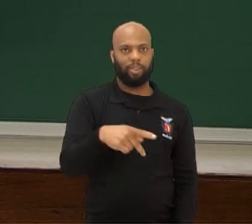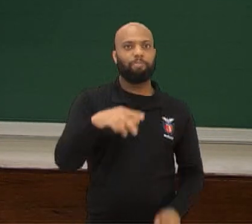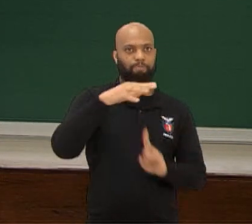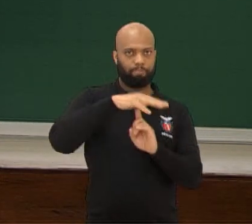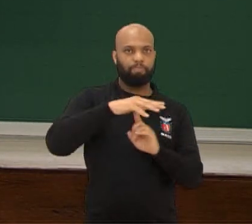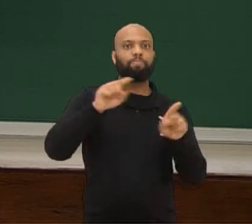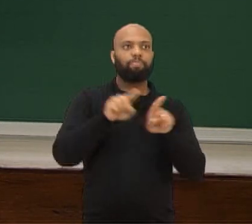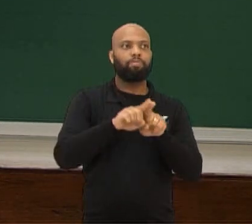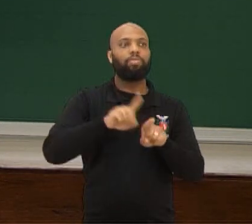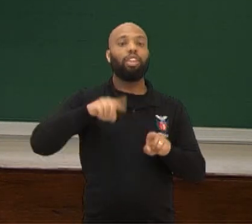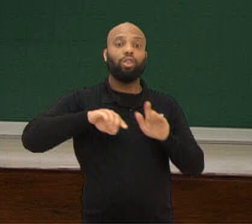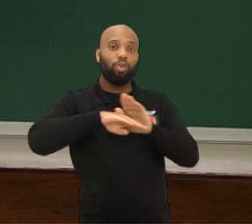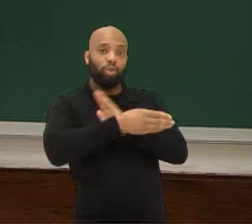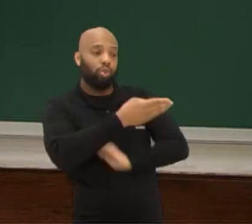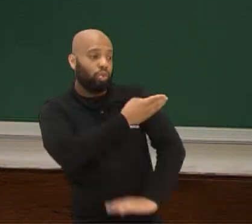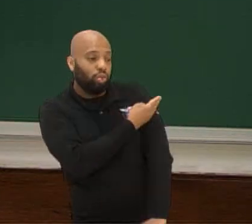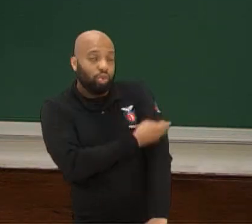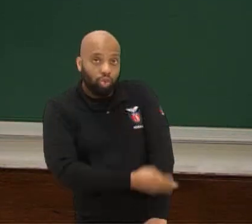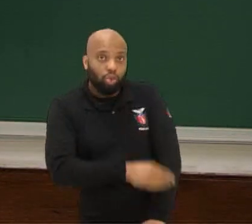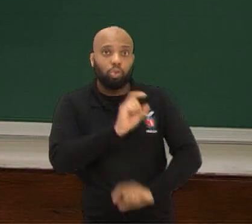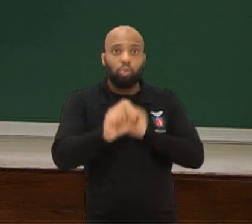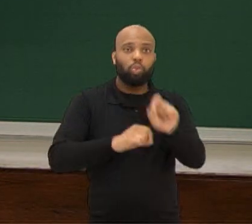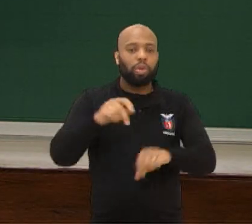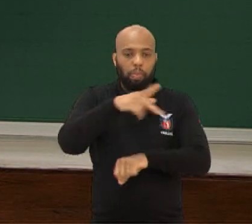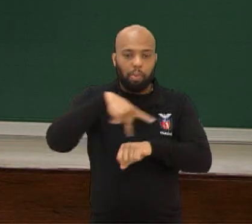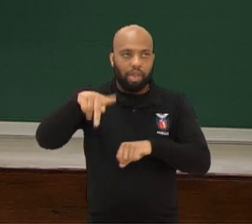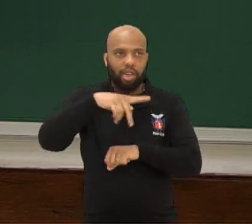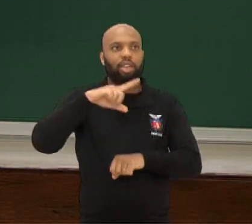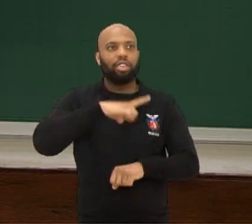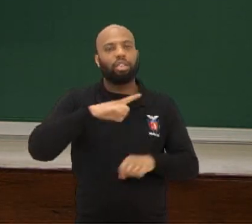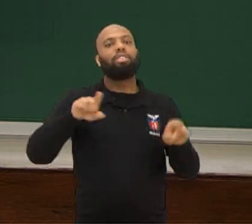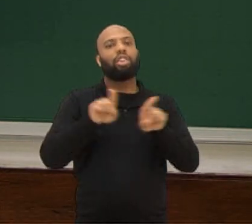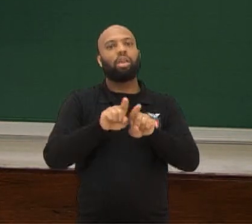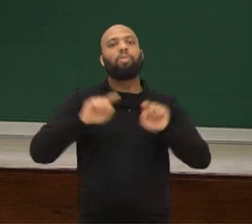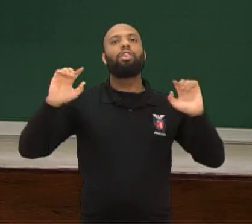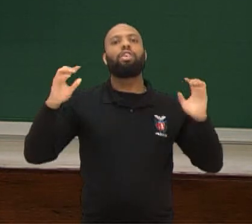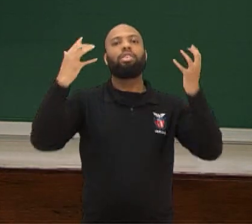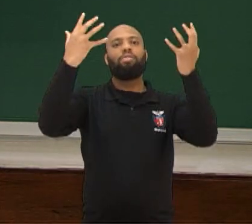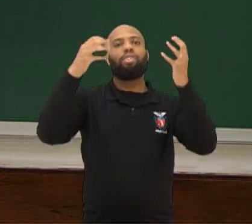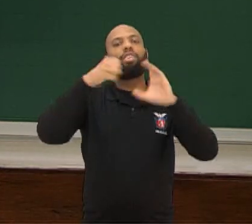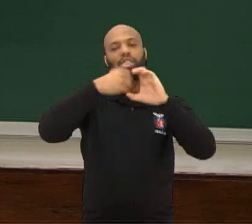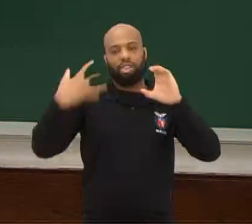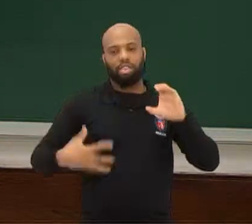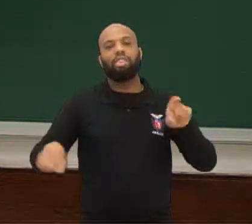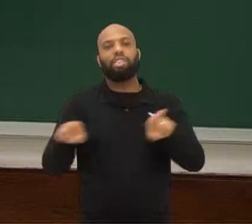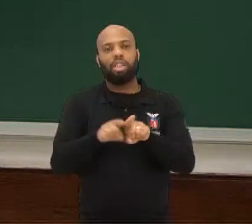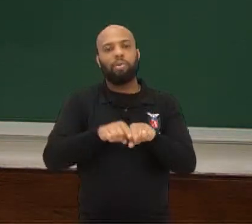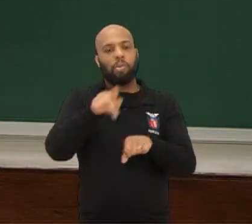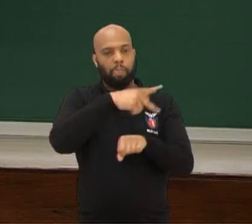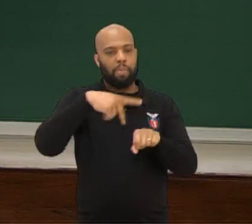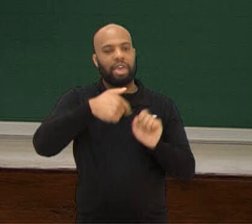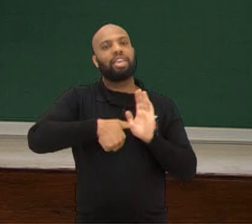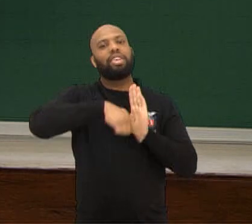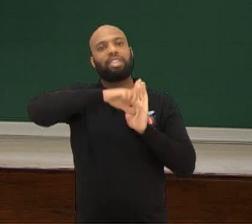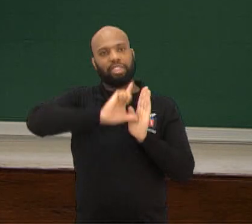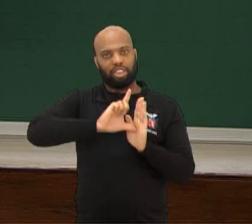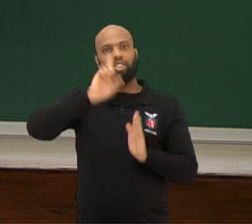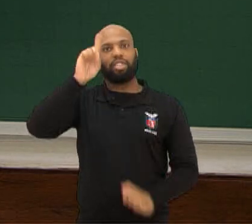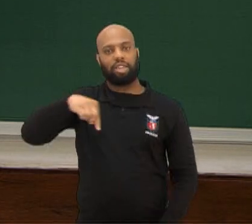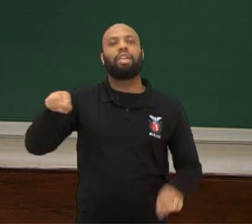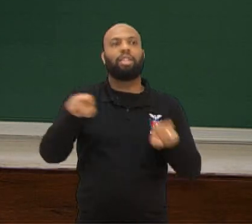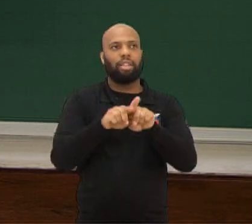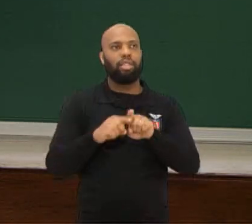com seus hábitos e costumes dos países que eles vieram, então nós vamos ter ali as festas que são características dos seus modos de viver